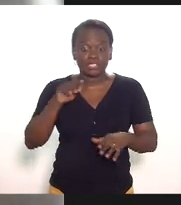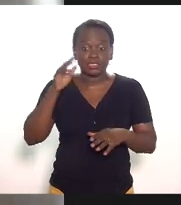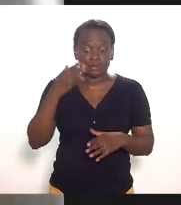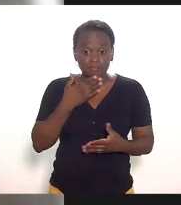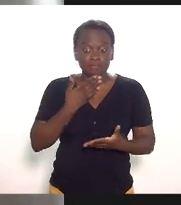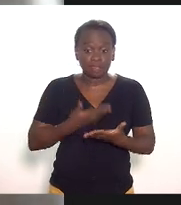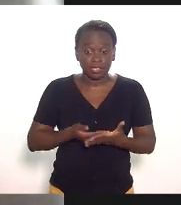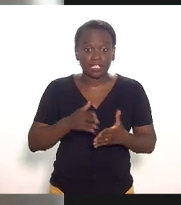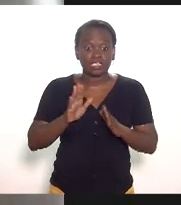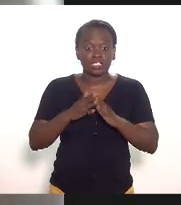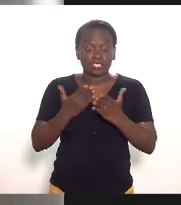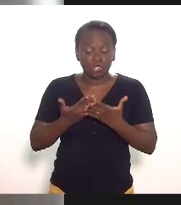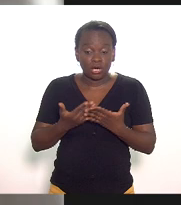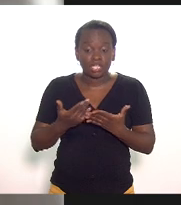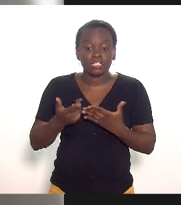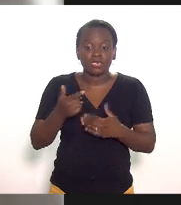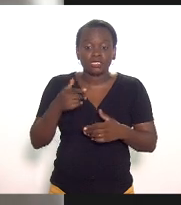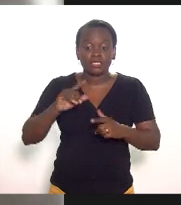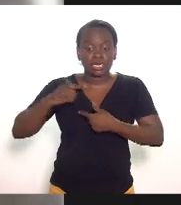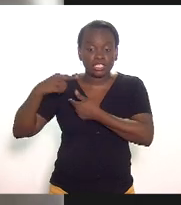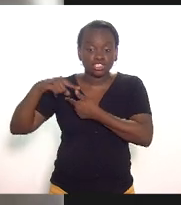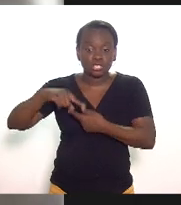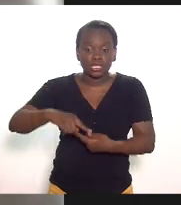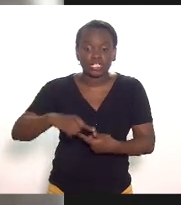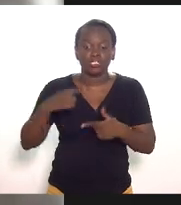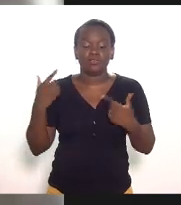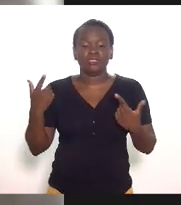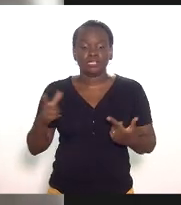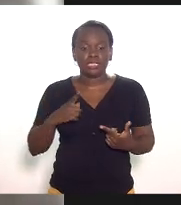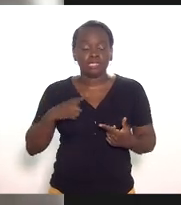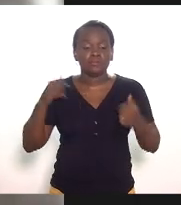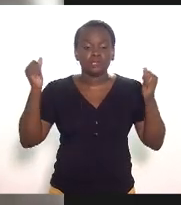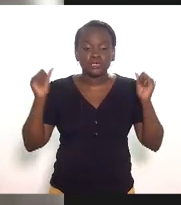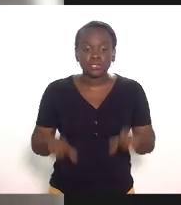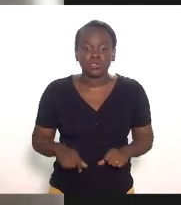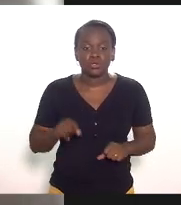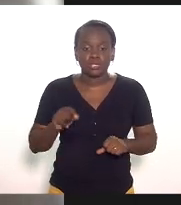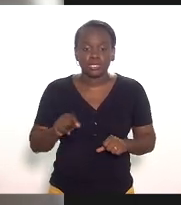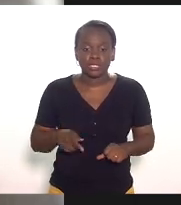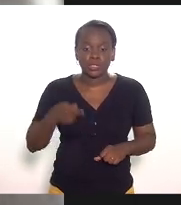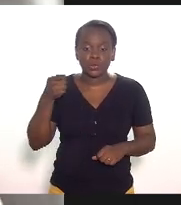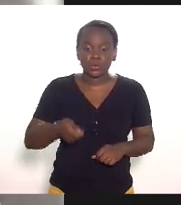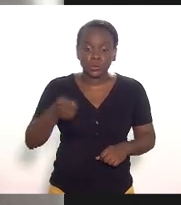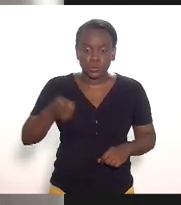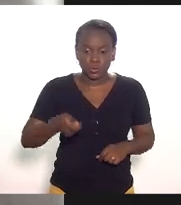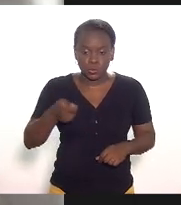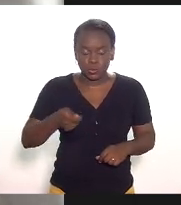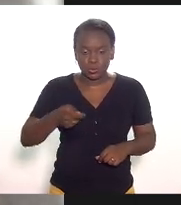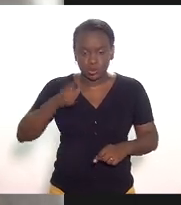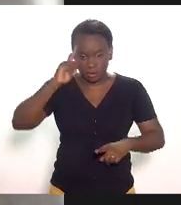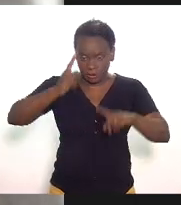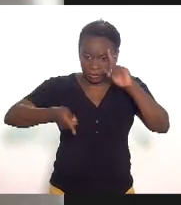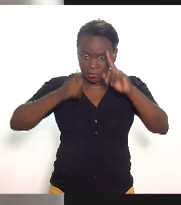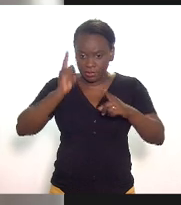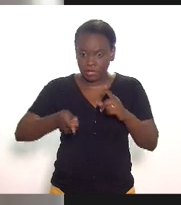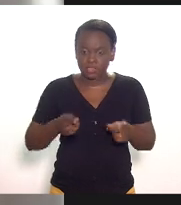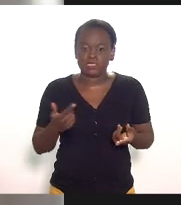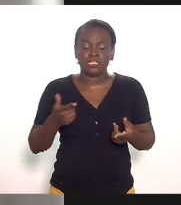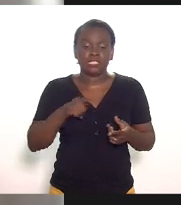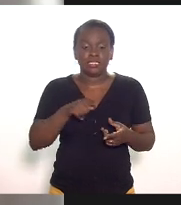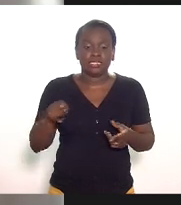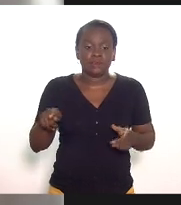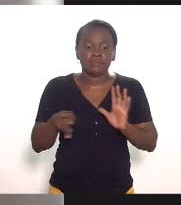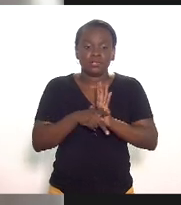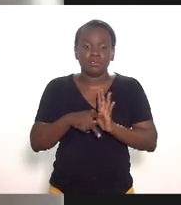escolas confessionais, do agravamento da doutrinação ideológica por